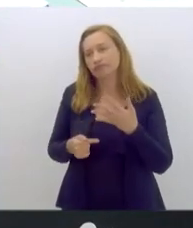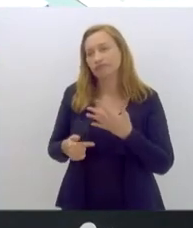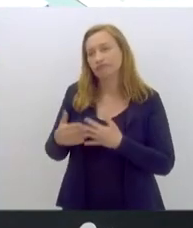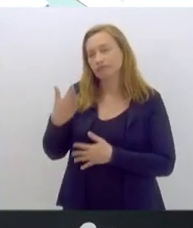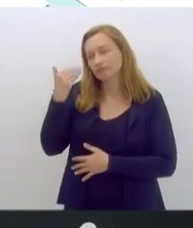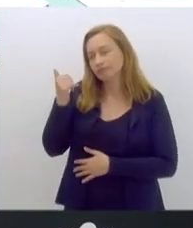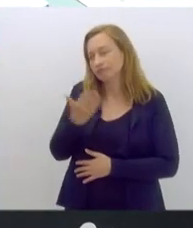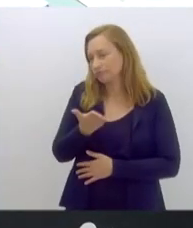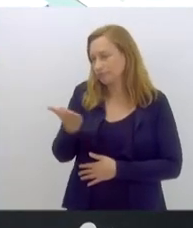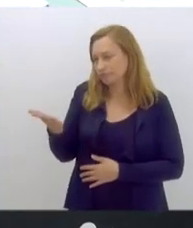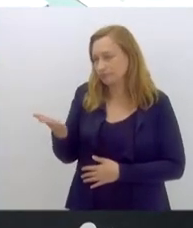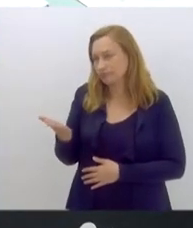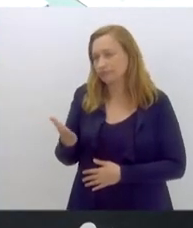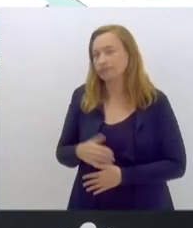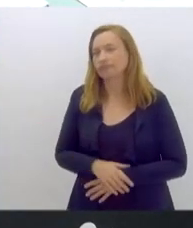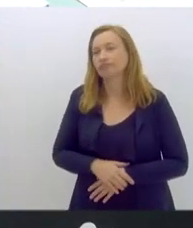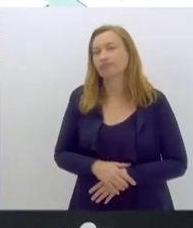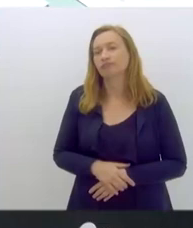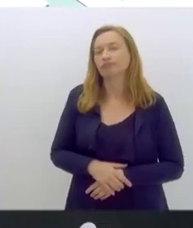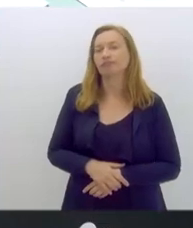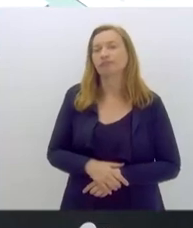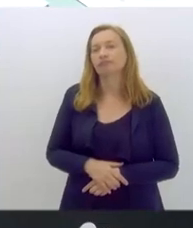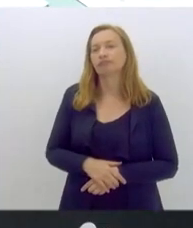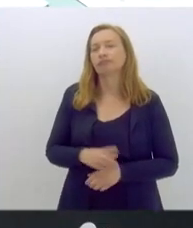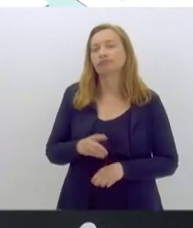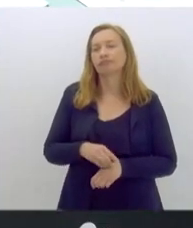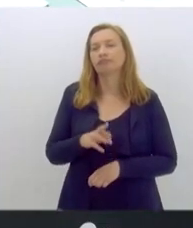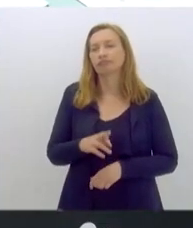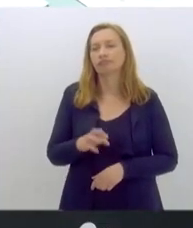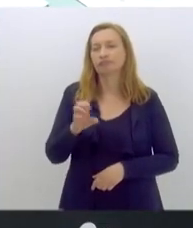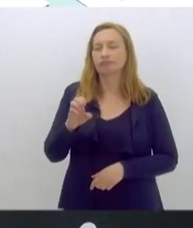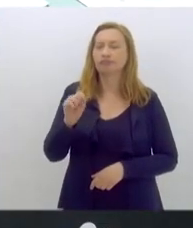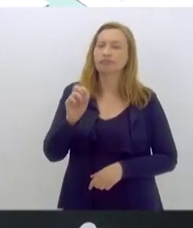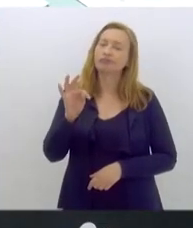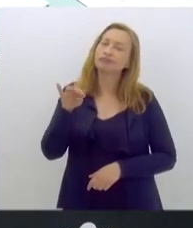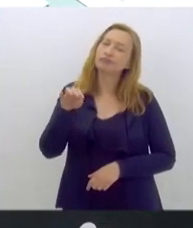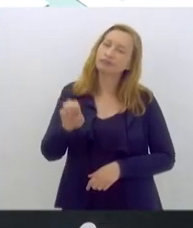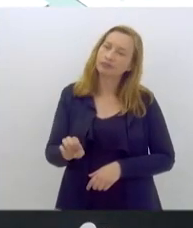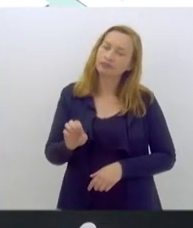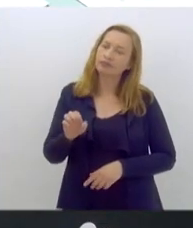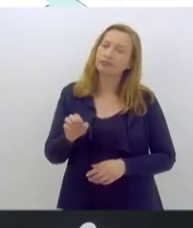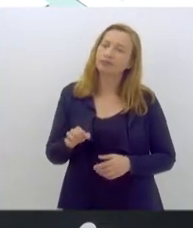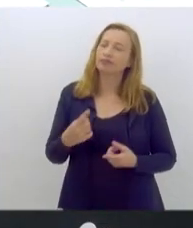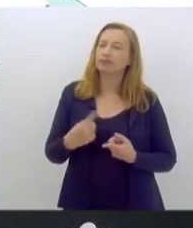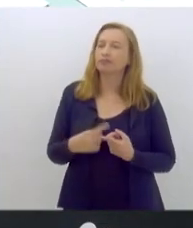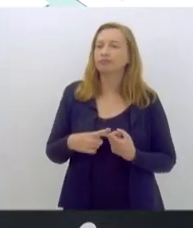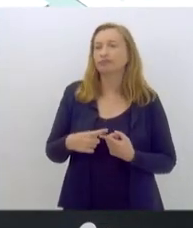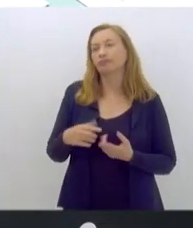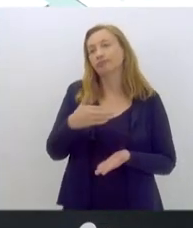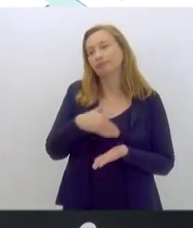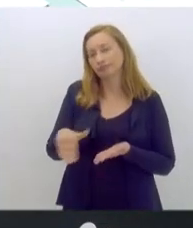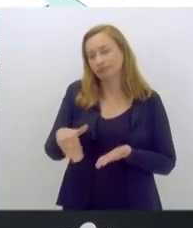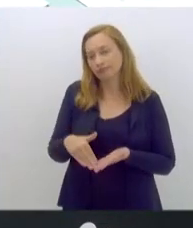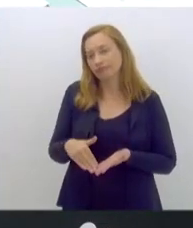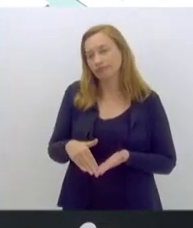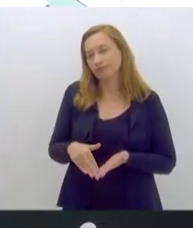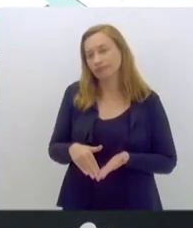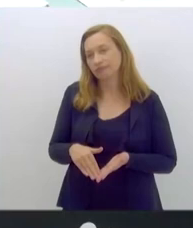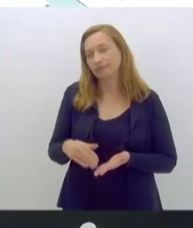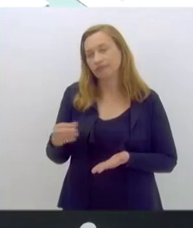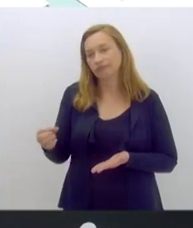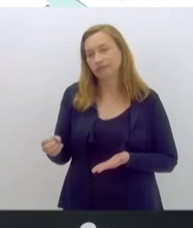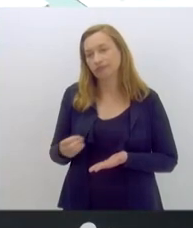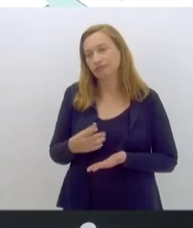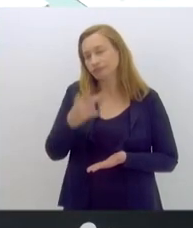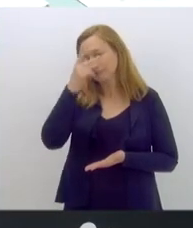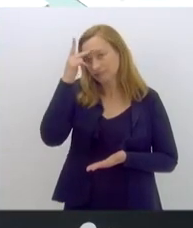excelência e doutora Stephanie porque o secretário Lobo é uma pessoa